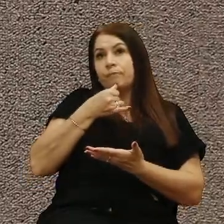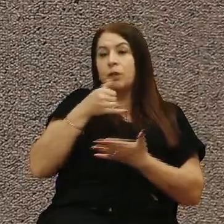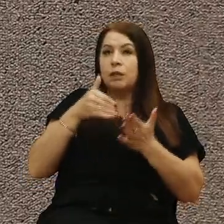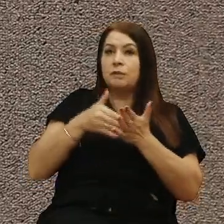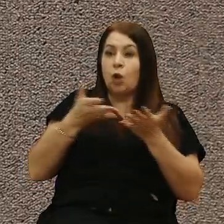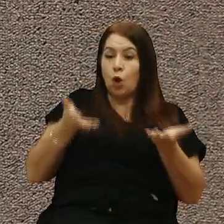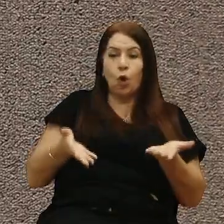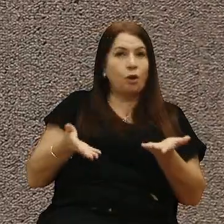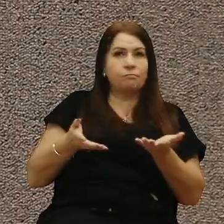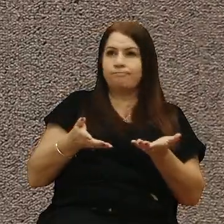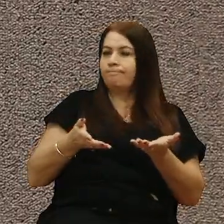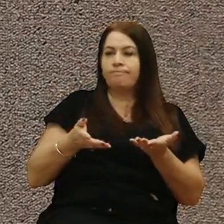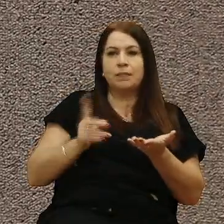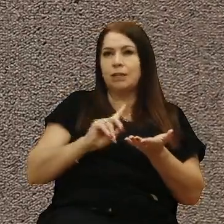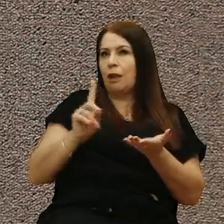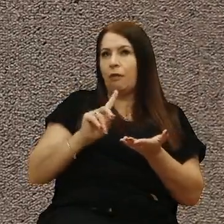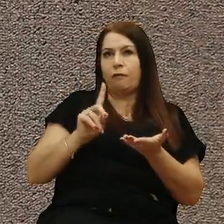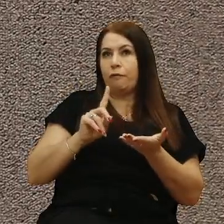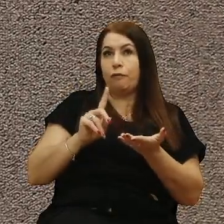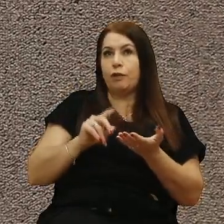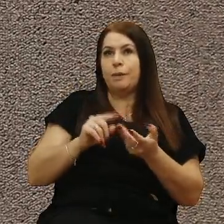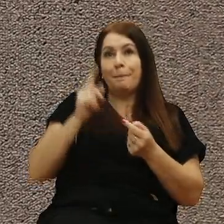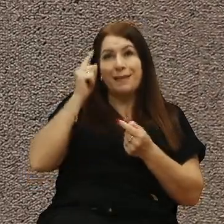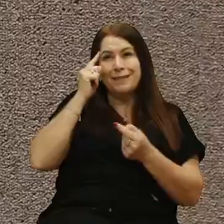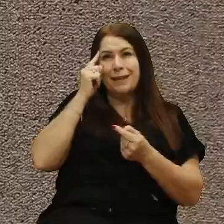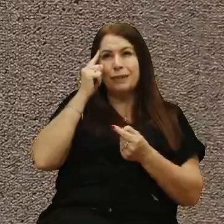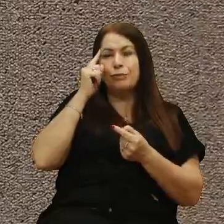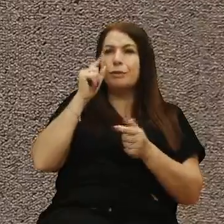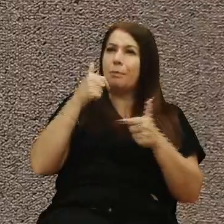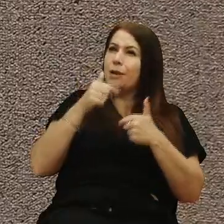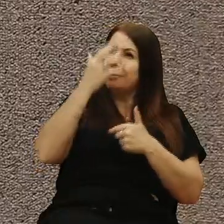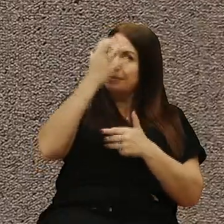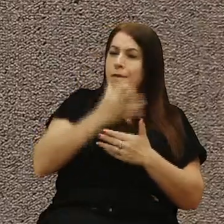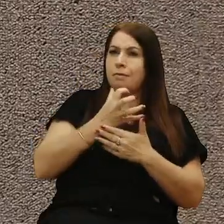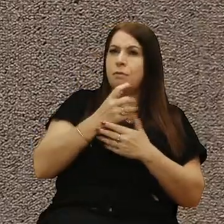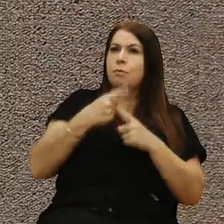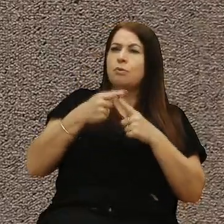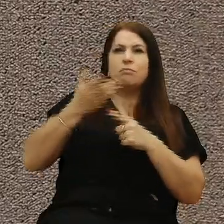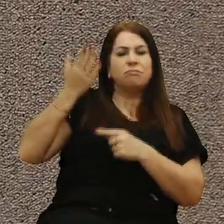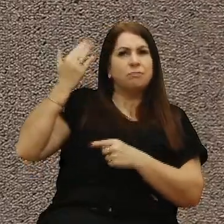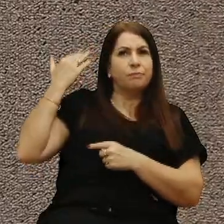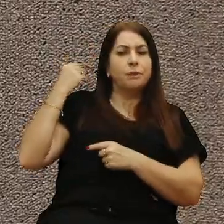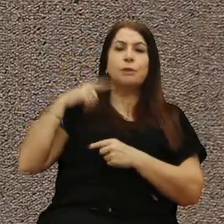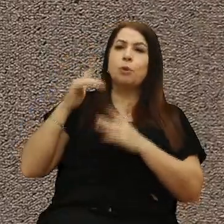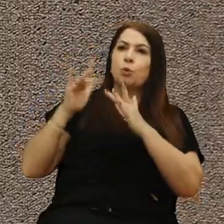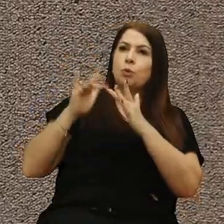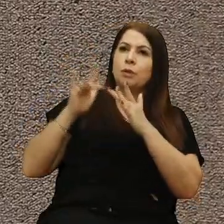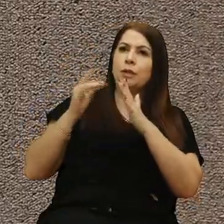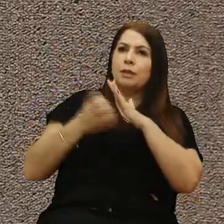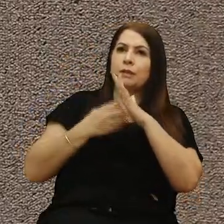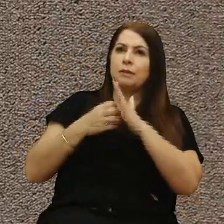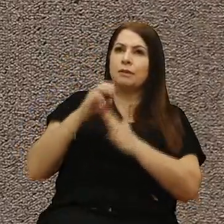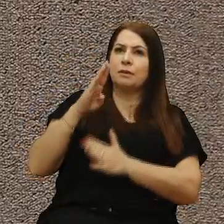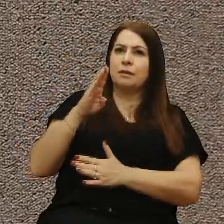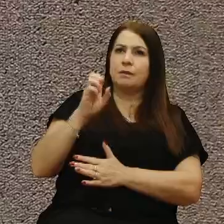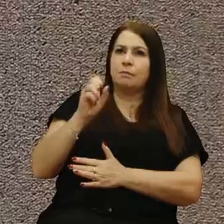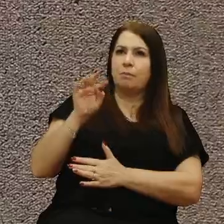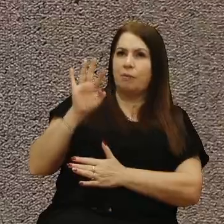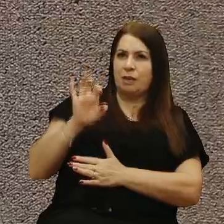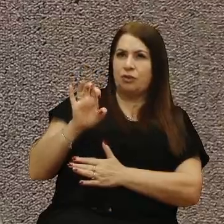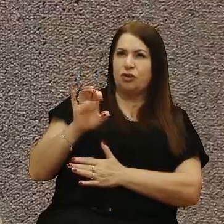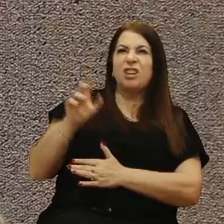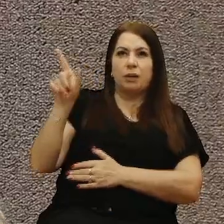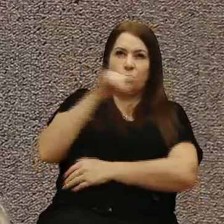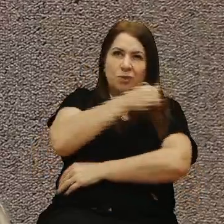presente momento, nenhum foi levado a sério. Inclusive, na época, eu tive em contato com a empresa Best Force, do Rio de